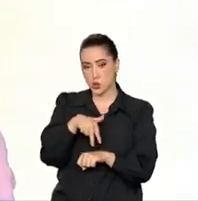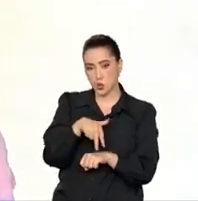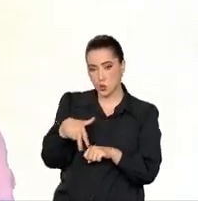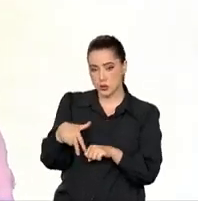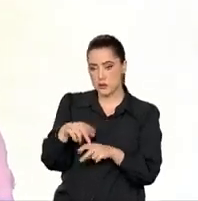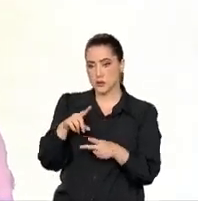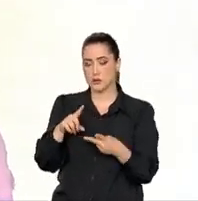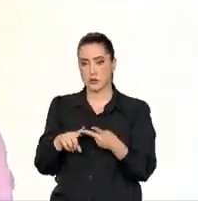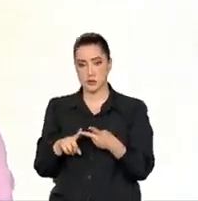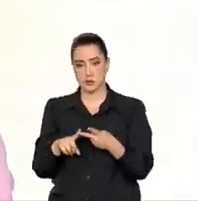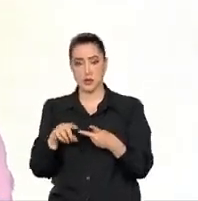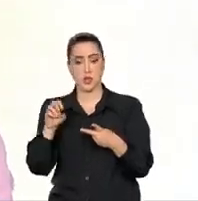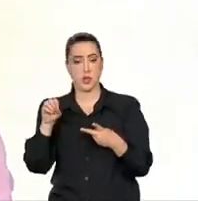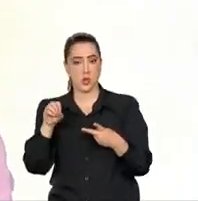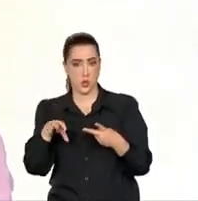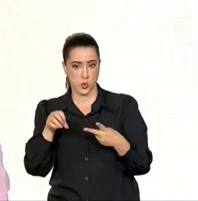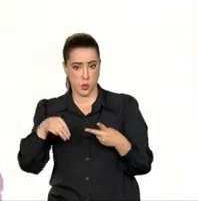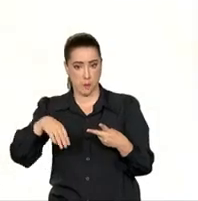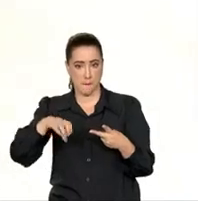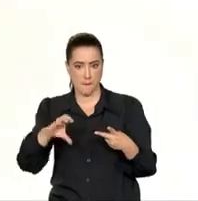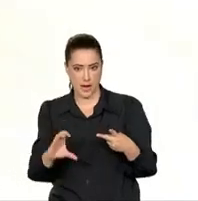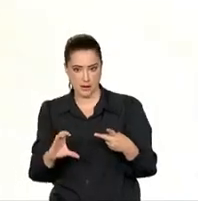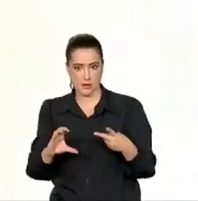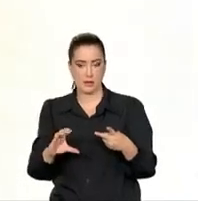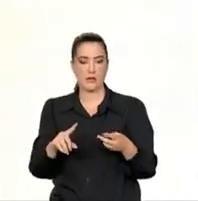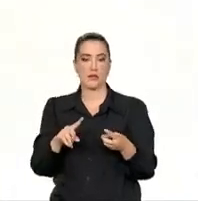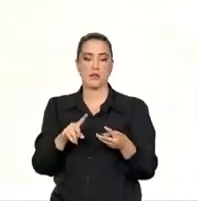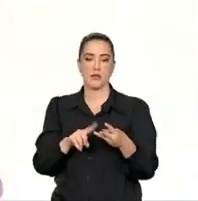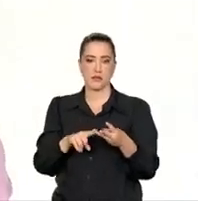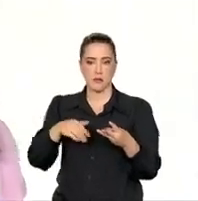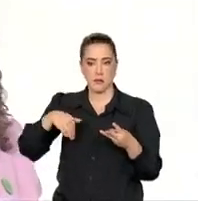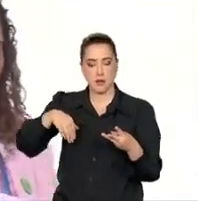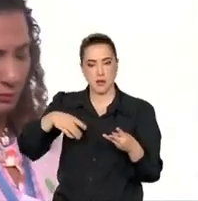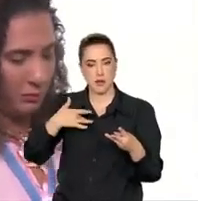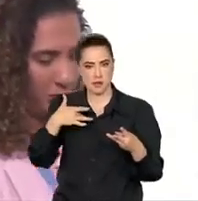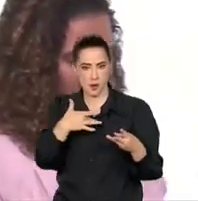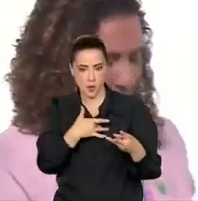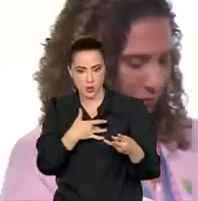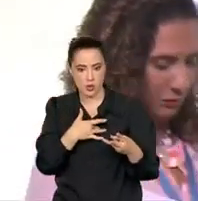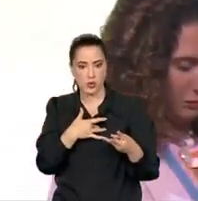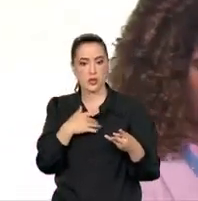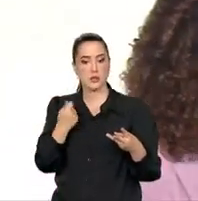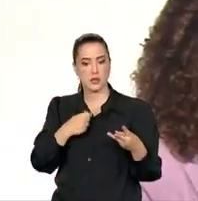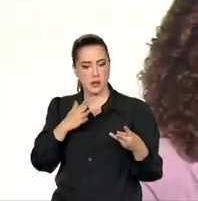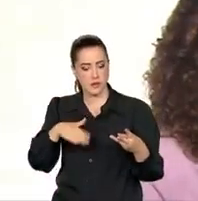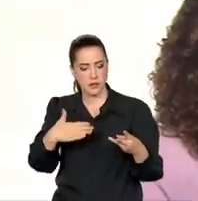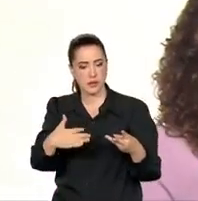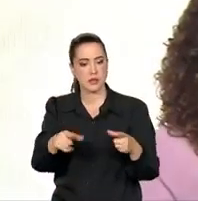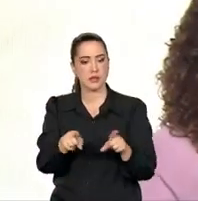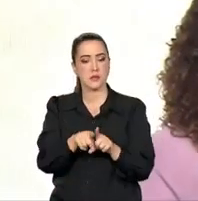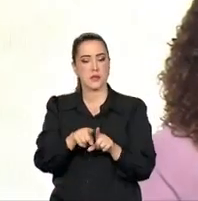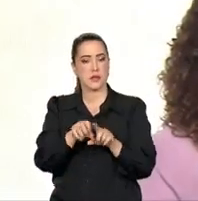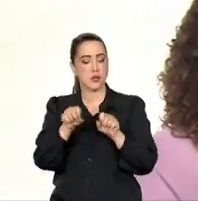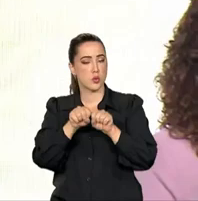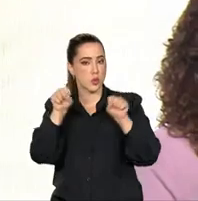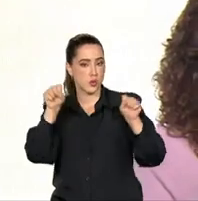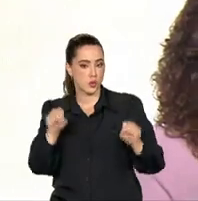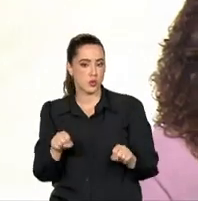sistema da educação, mas o sistema da saúde, e acho que temos que avançar para o